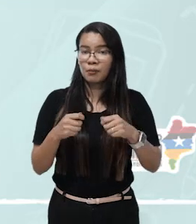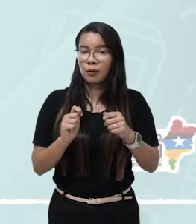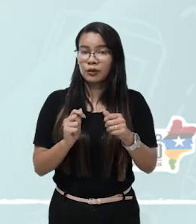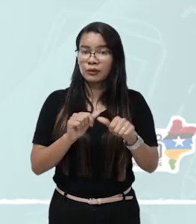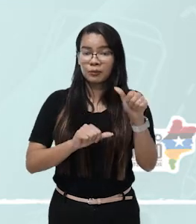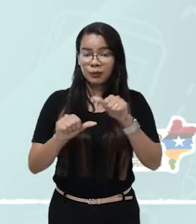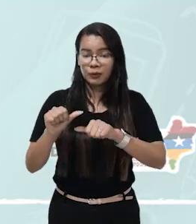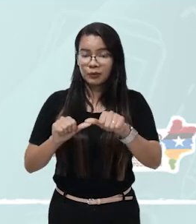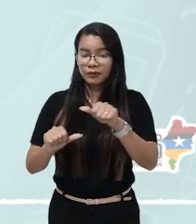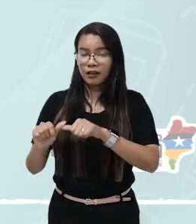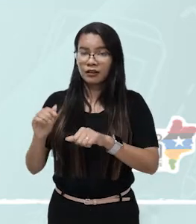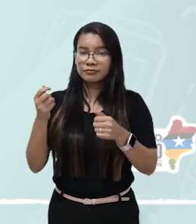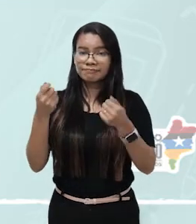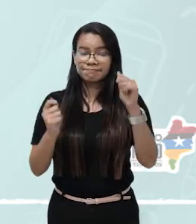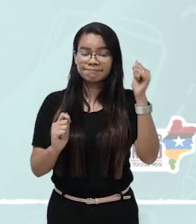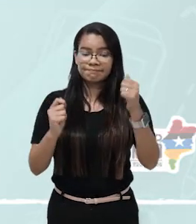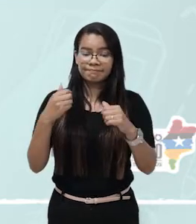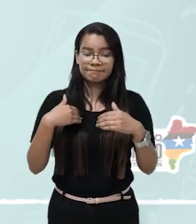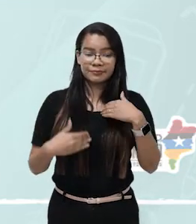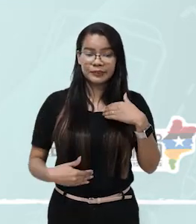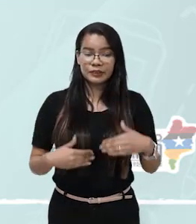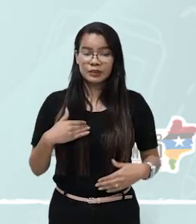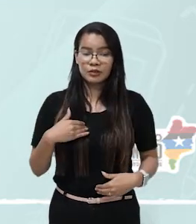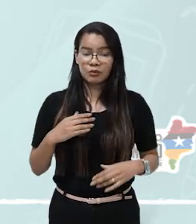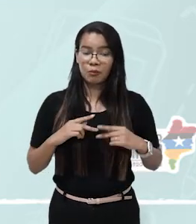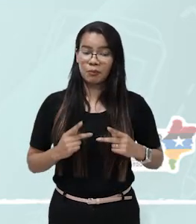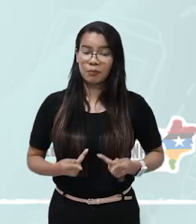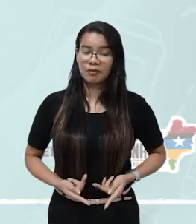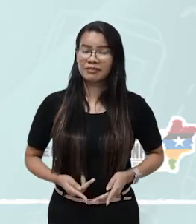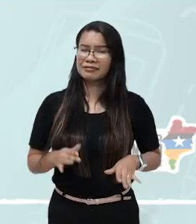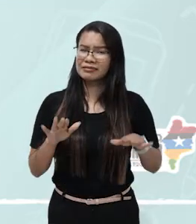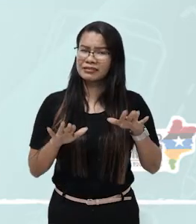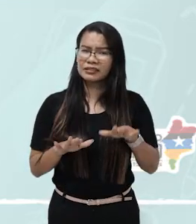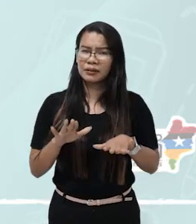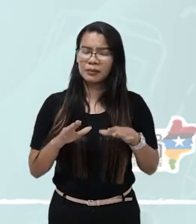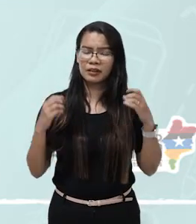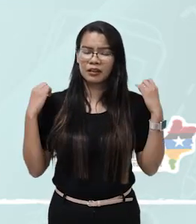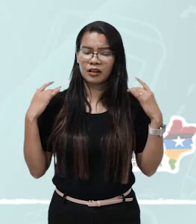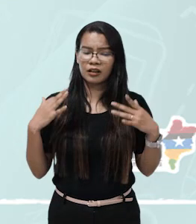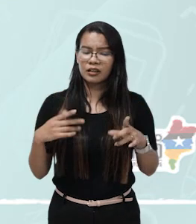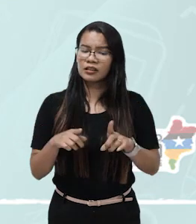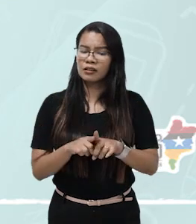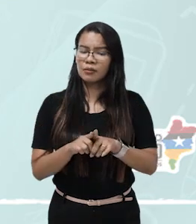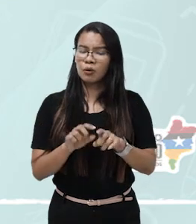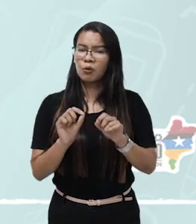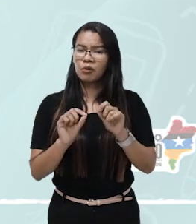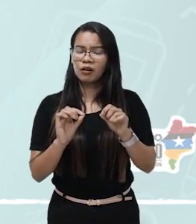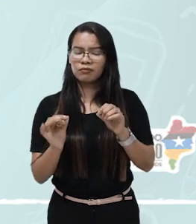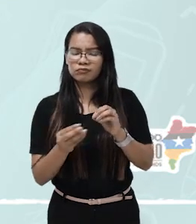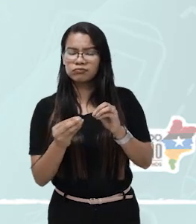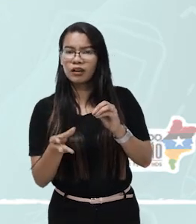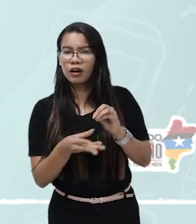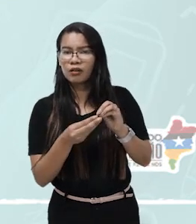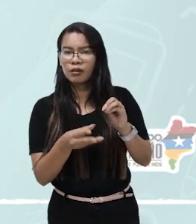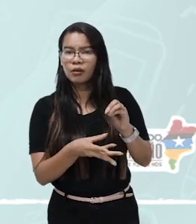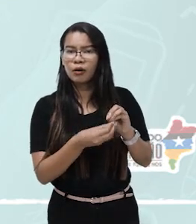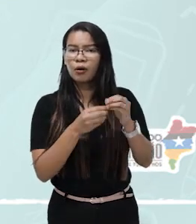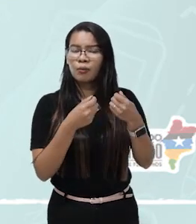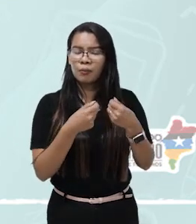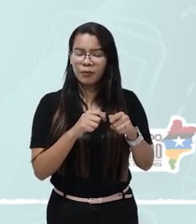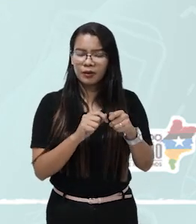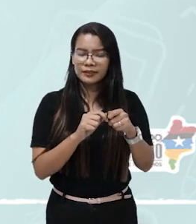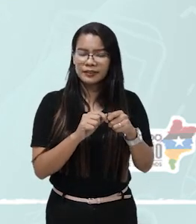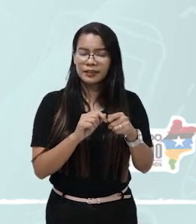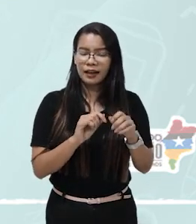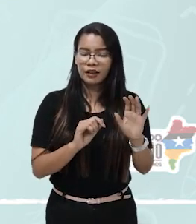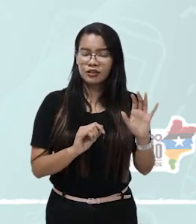organismo humano, dependendo da natureza e composição das mesmas. Elas podem agir em determinados